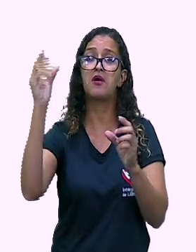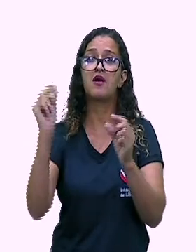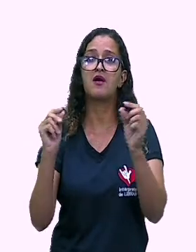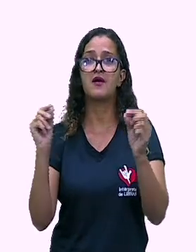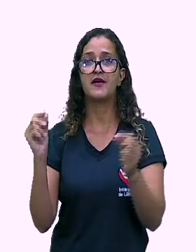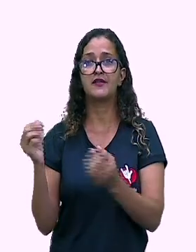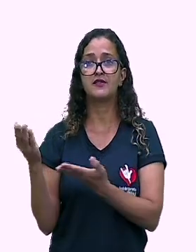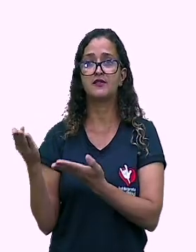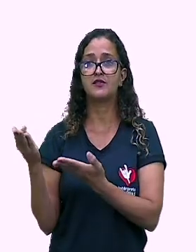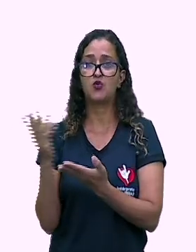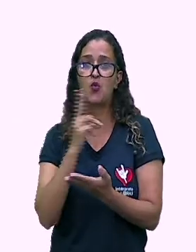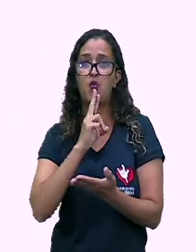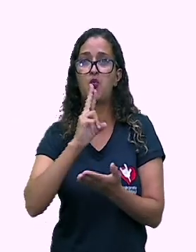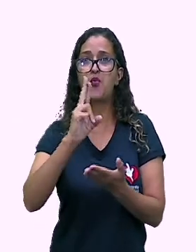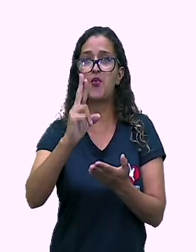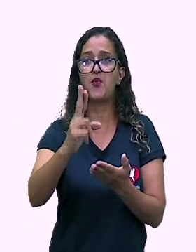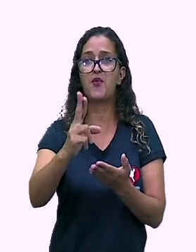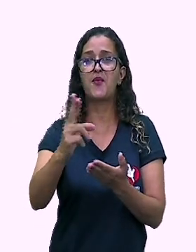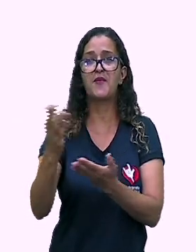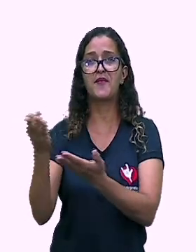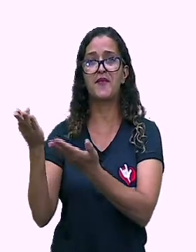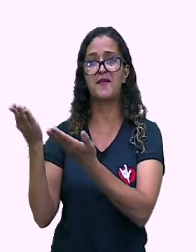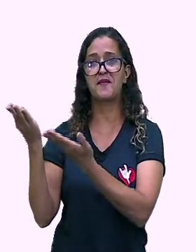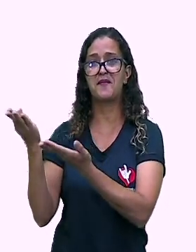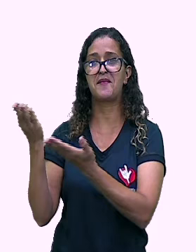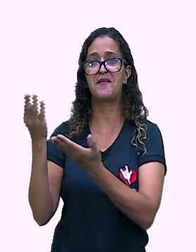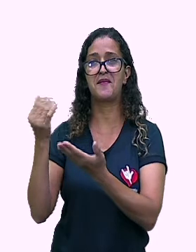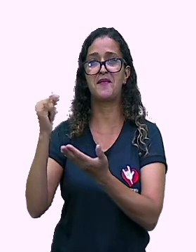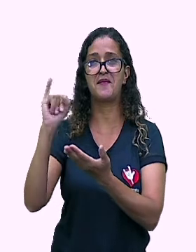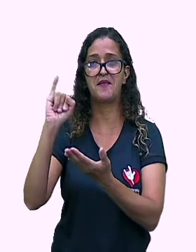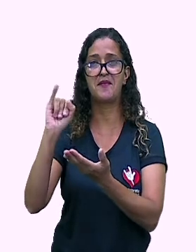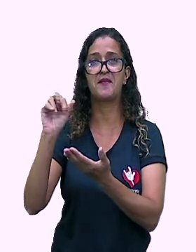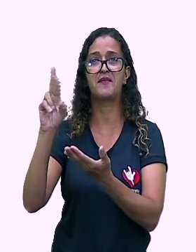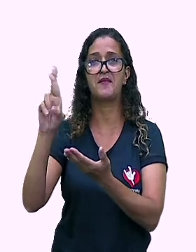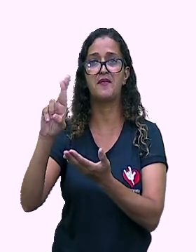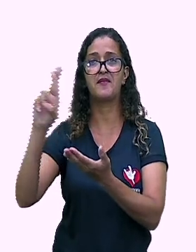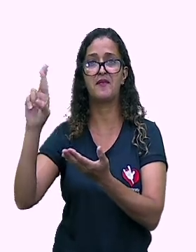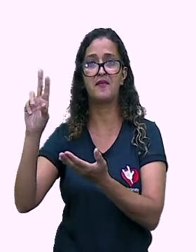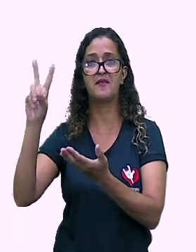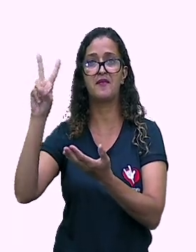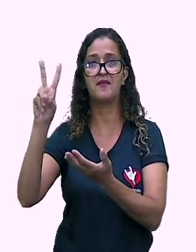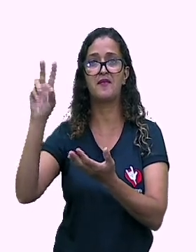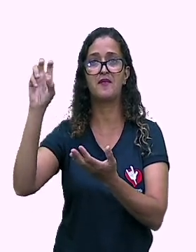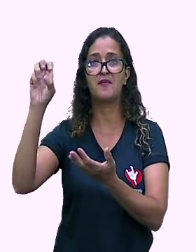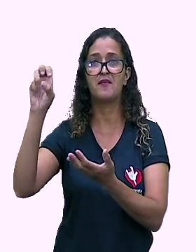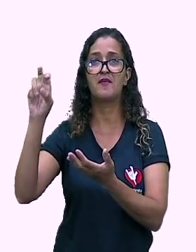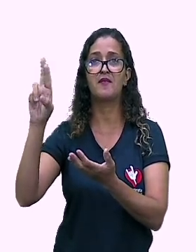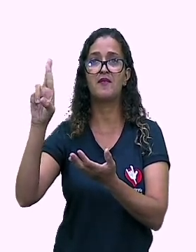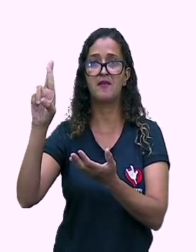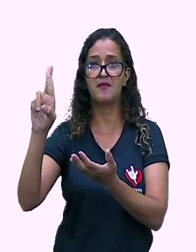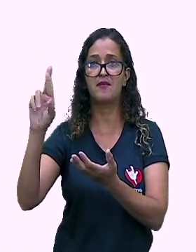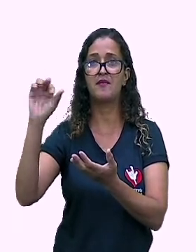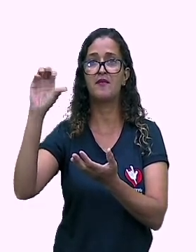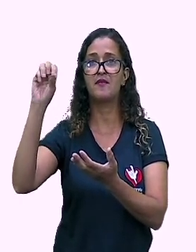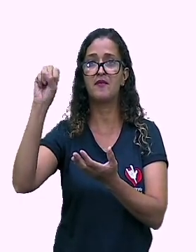você respondeu que o mofo é uma transformação natural